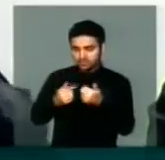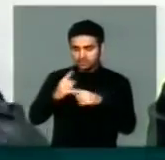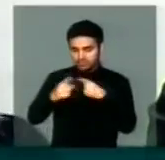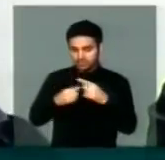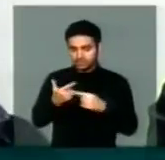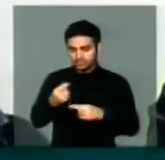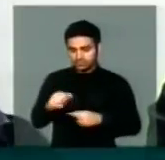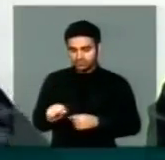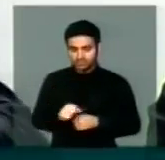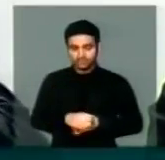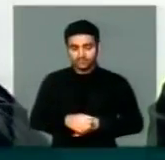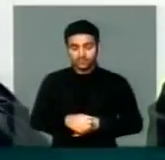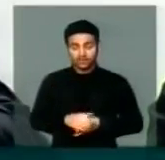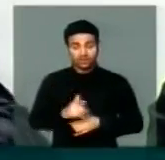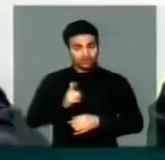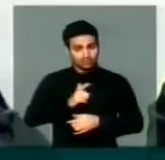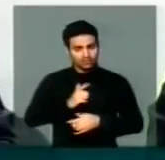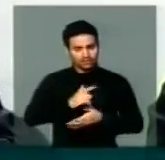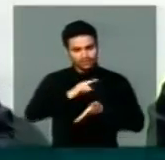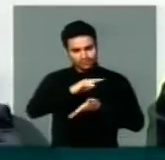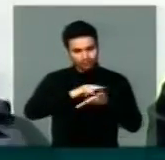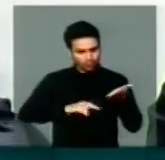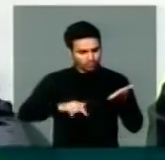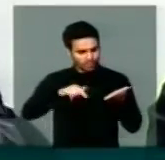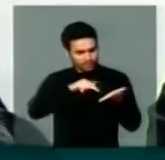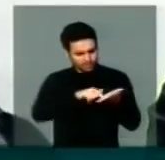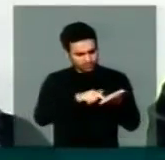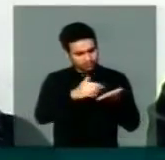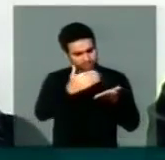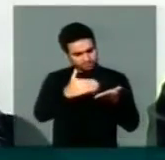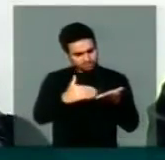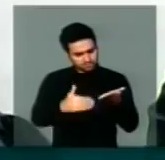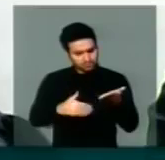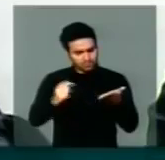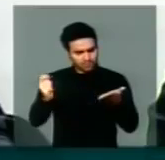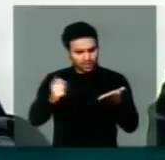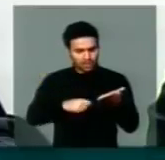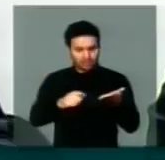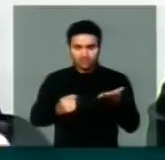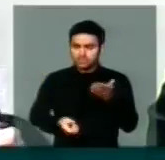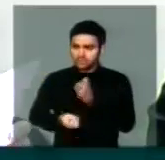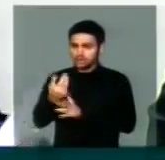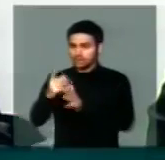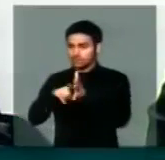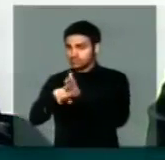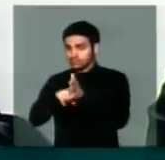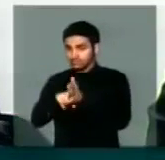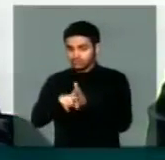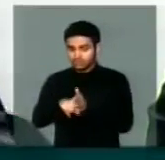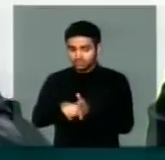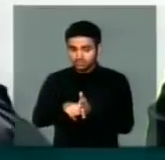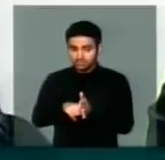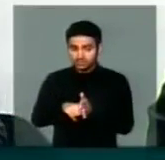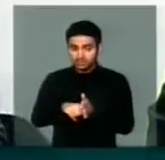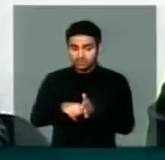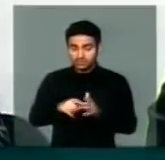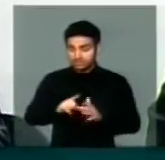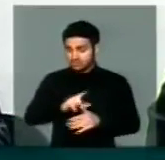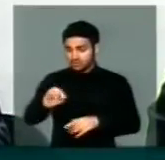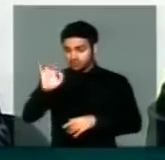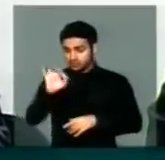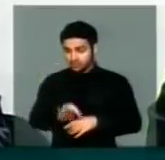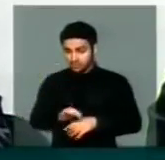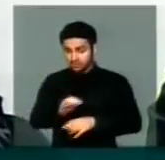Há nos autos, portanto, um conjunto suficiente de elementos a justificar a instauração de inquérito para integral apuração